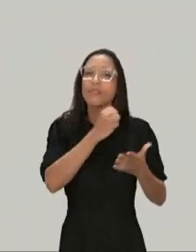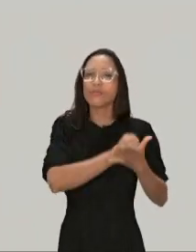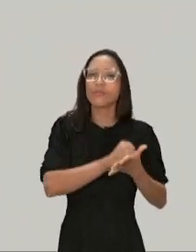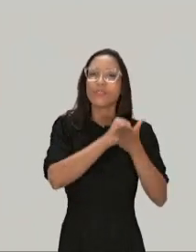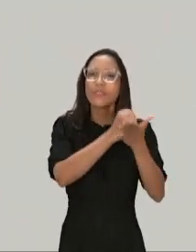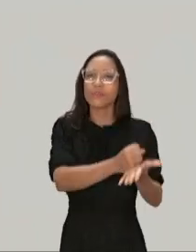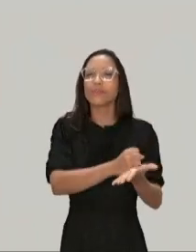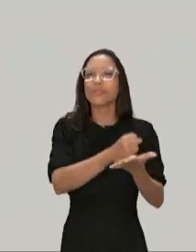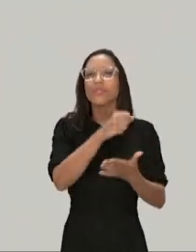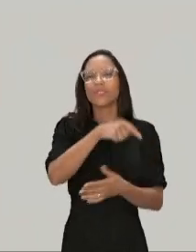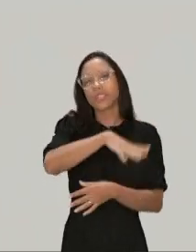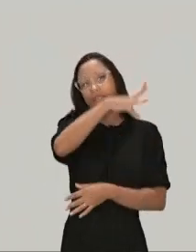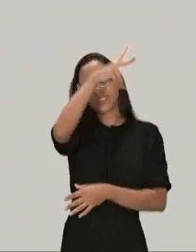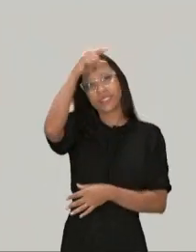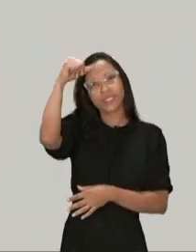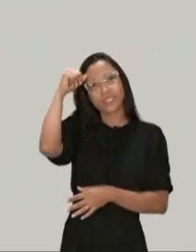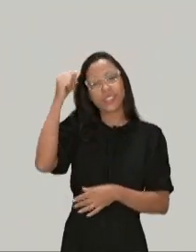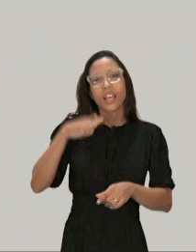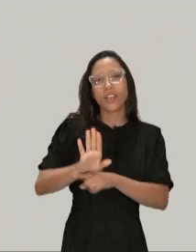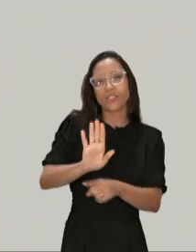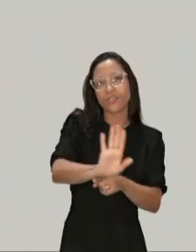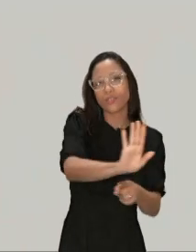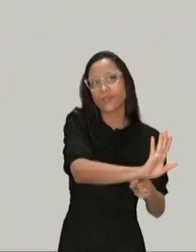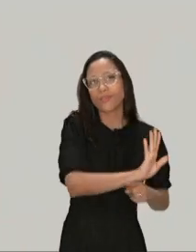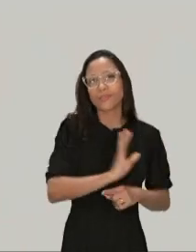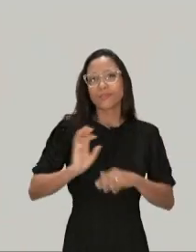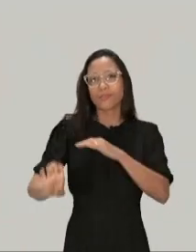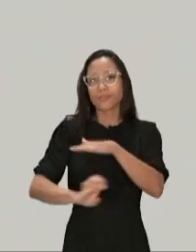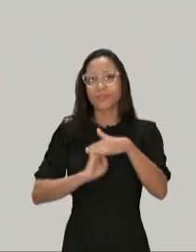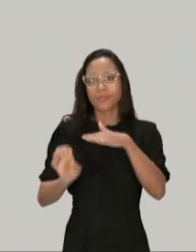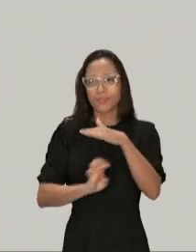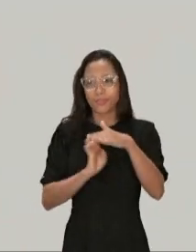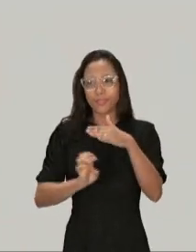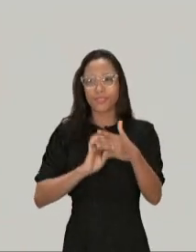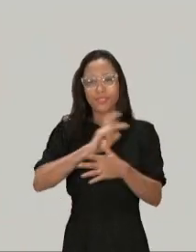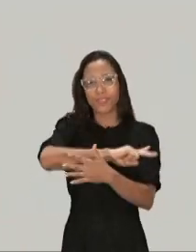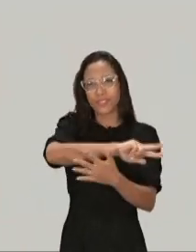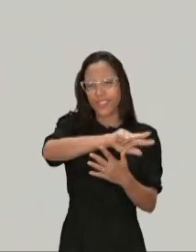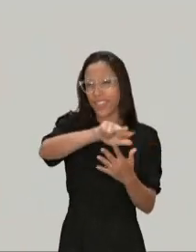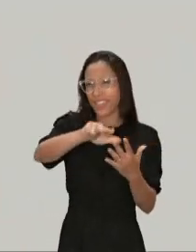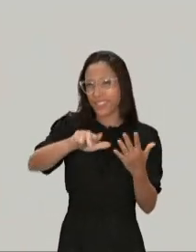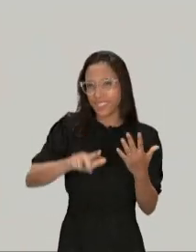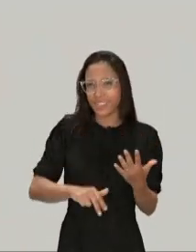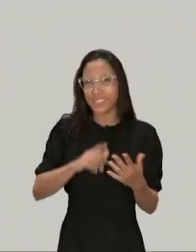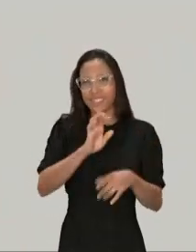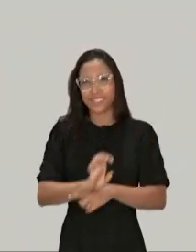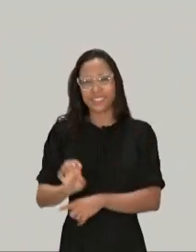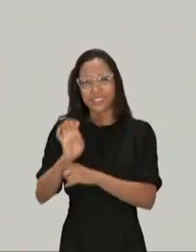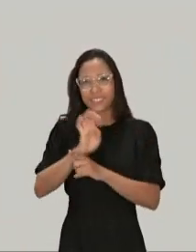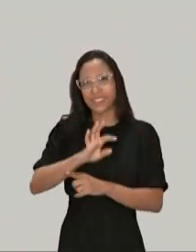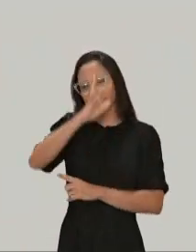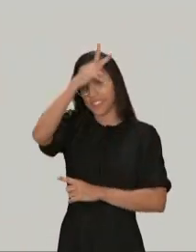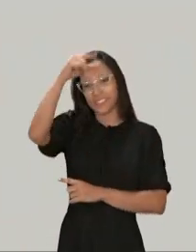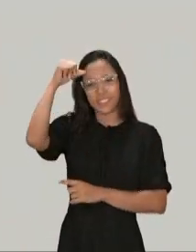contínua colaboração com as empresas, entidades e instituições do Estado do Mato Grosso.